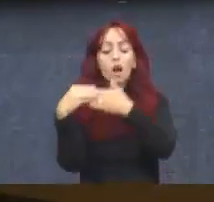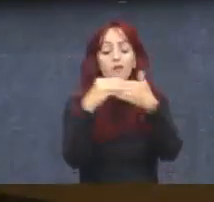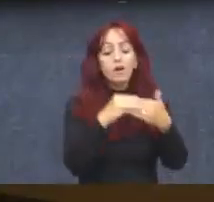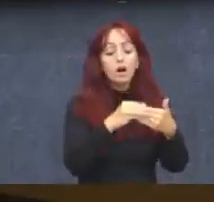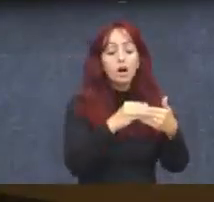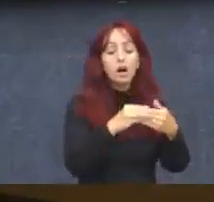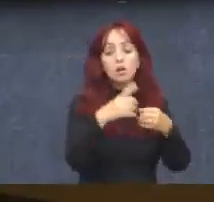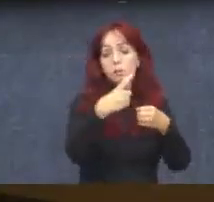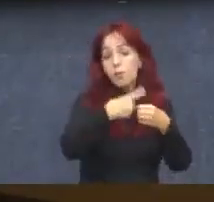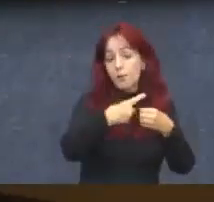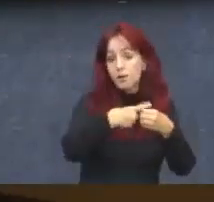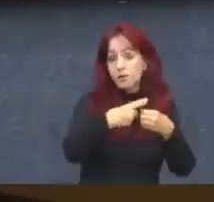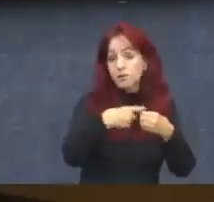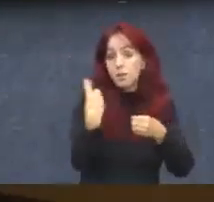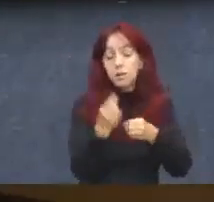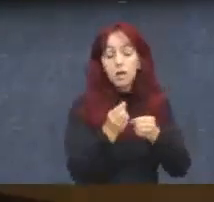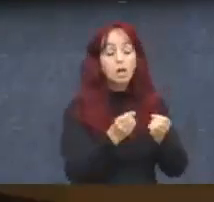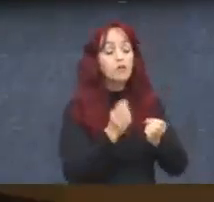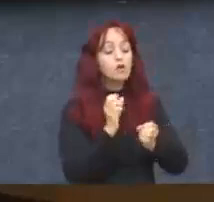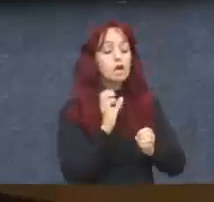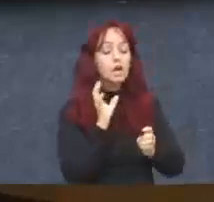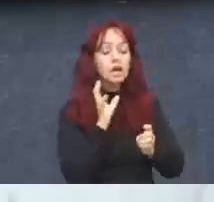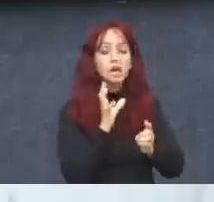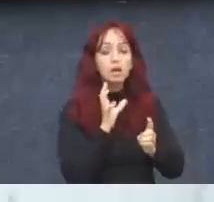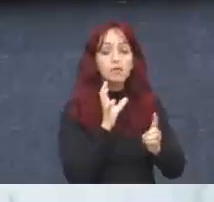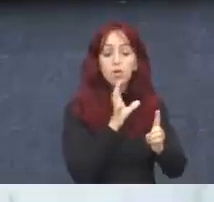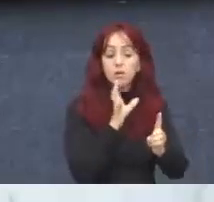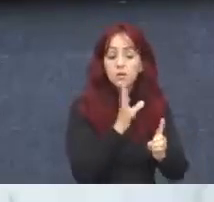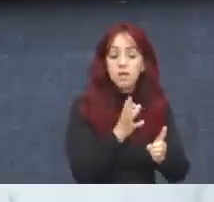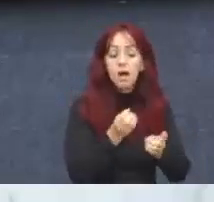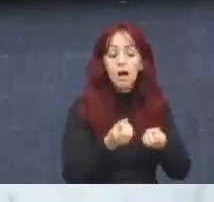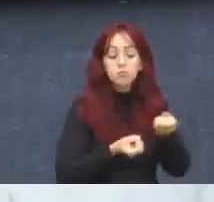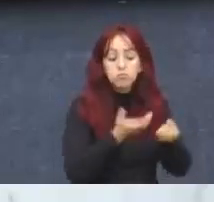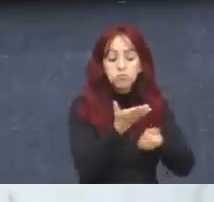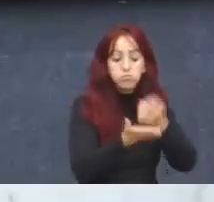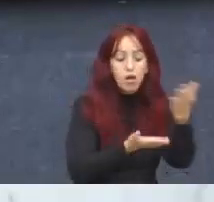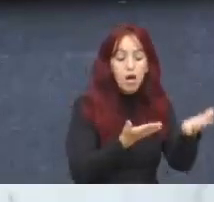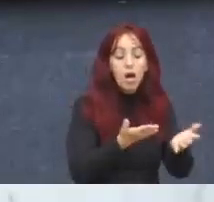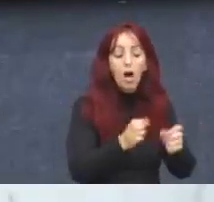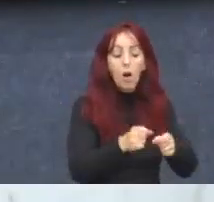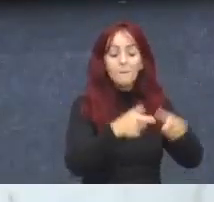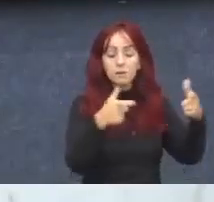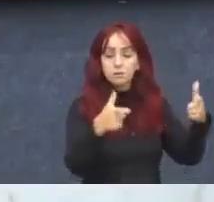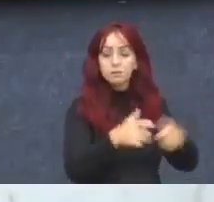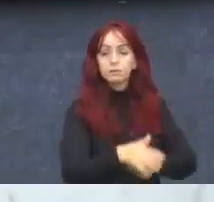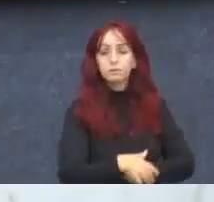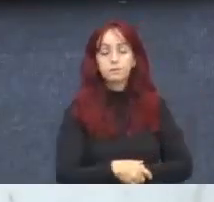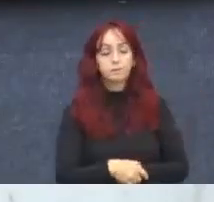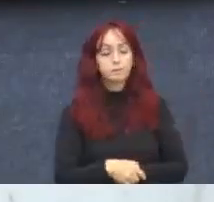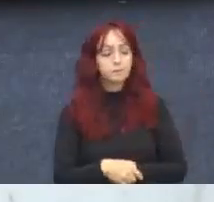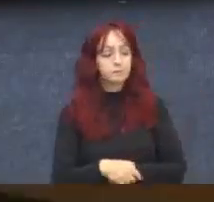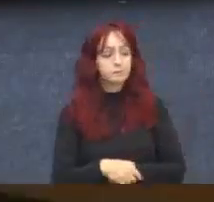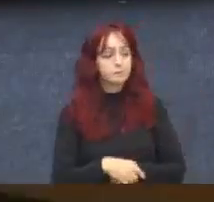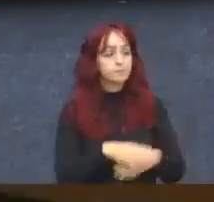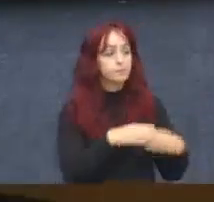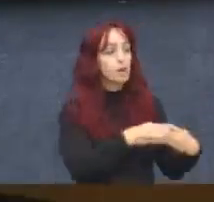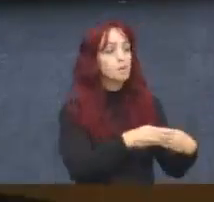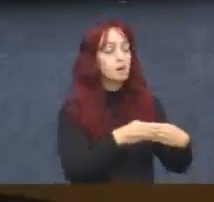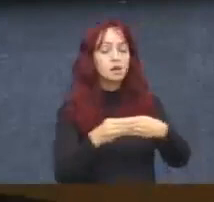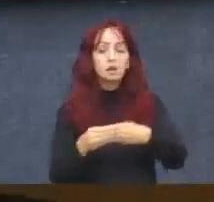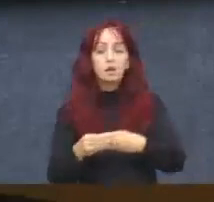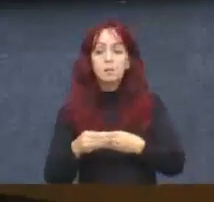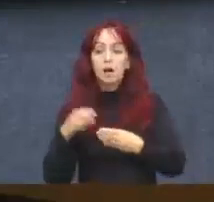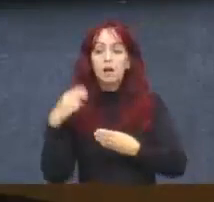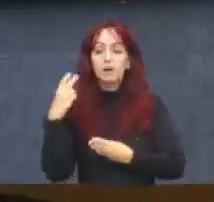esse excesso para que a doação aumente. Obrigado. Vai encaminhar, vereador Pedro Patrocio. O